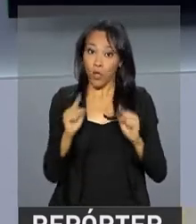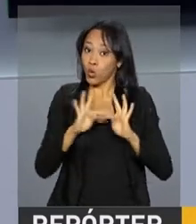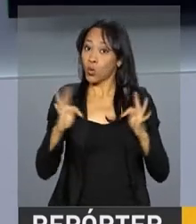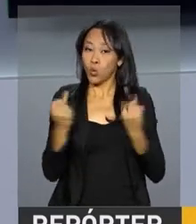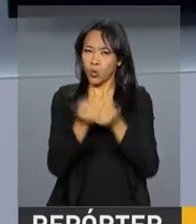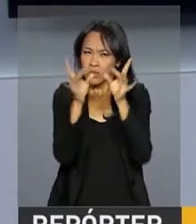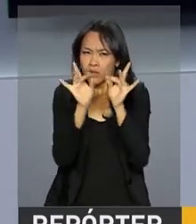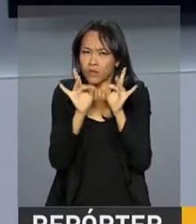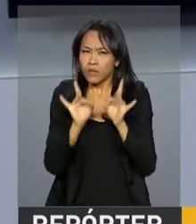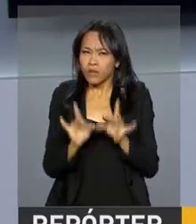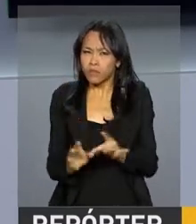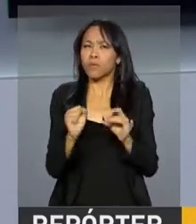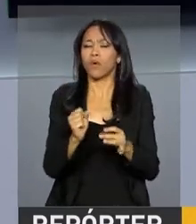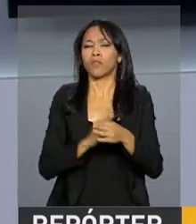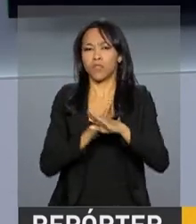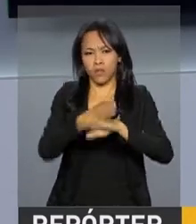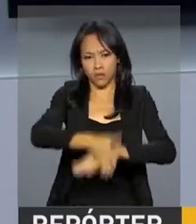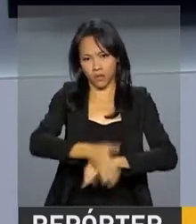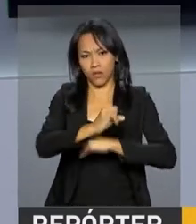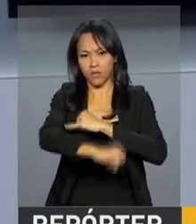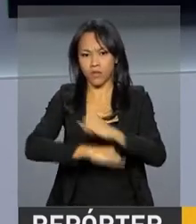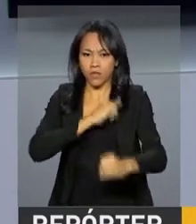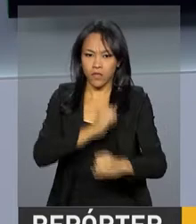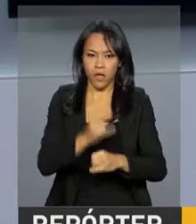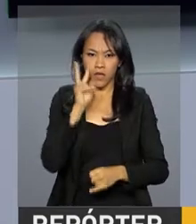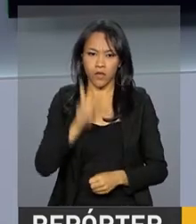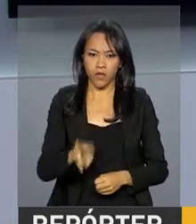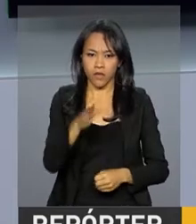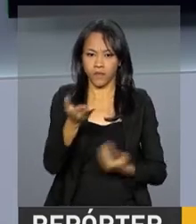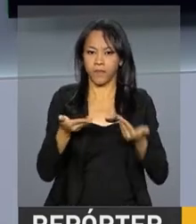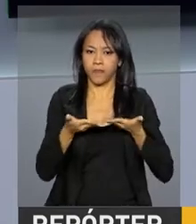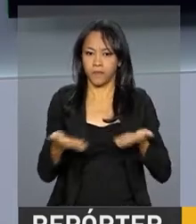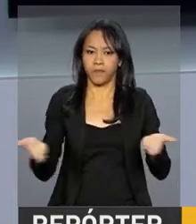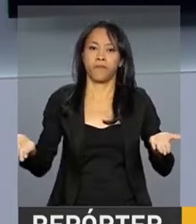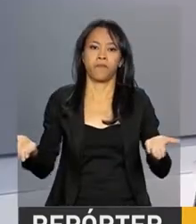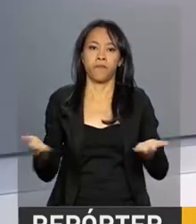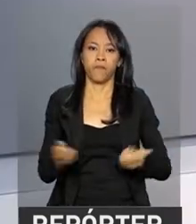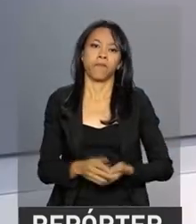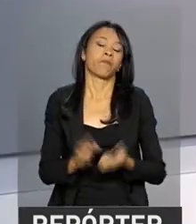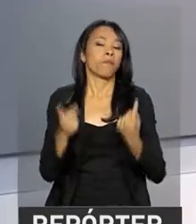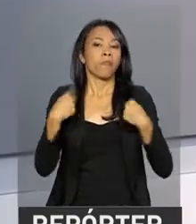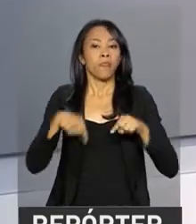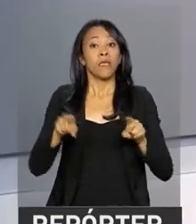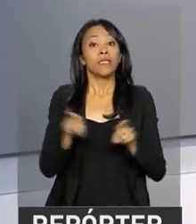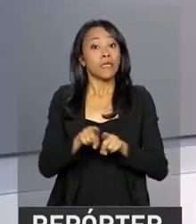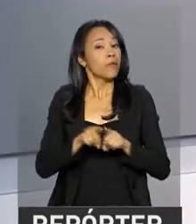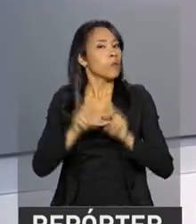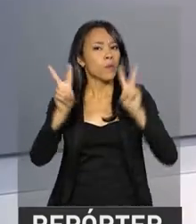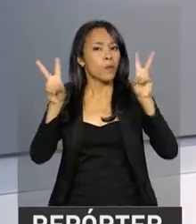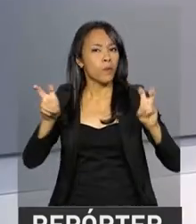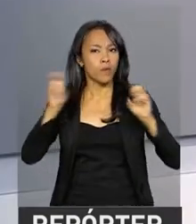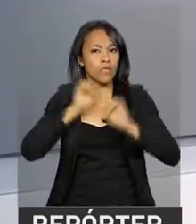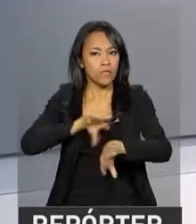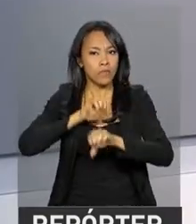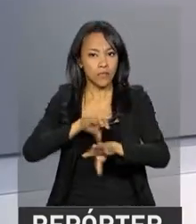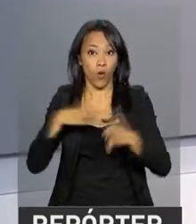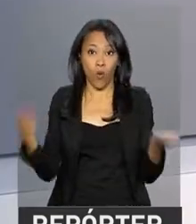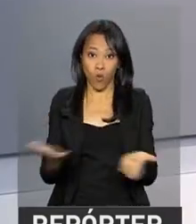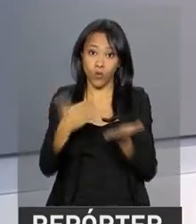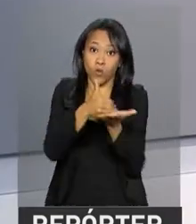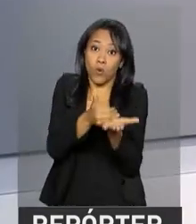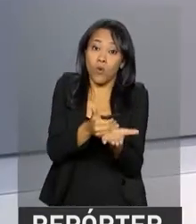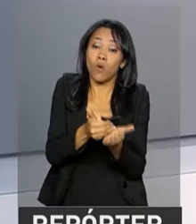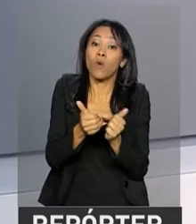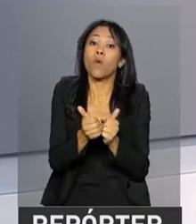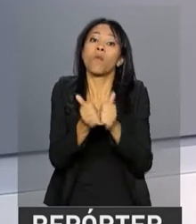todos os detalhes estão em si é seleção ponto mec.gov.br e ainda sobre educação começam hoje as inscrições